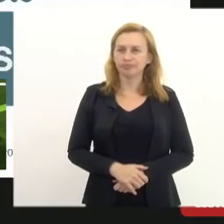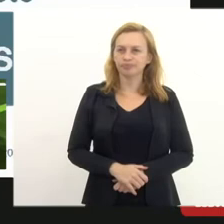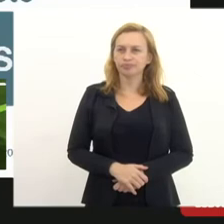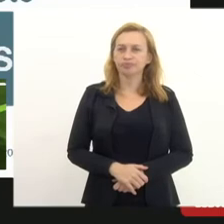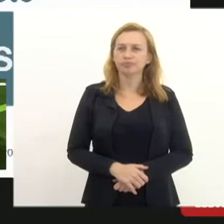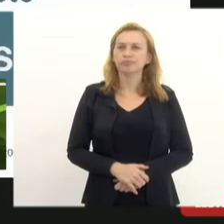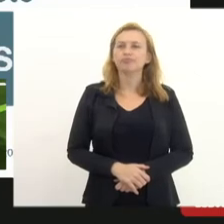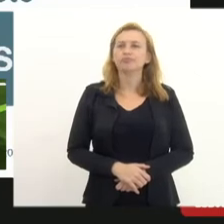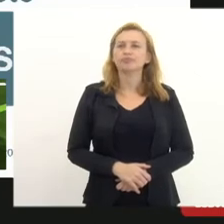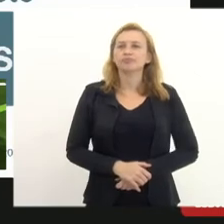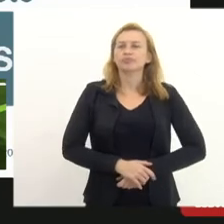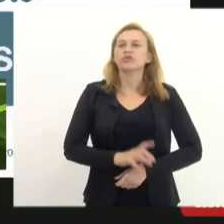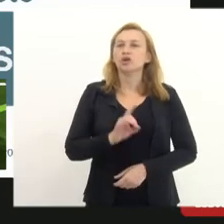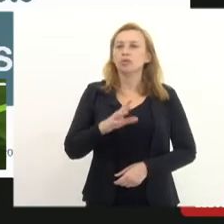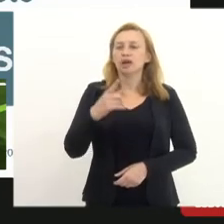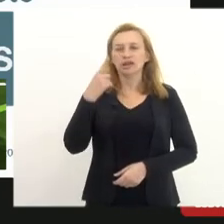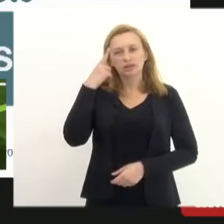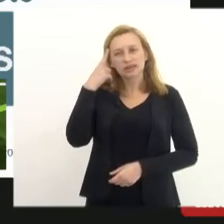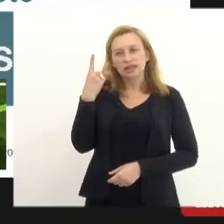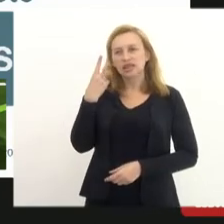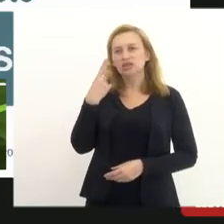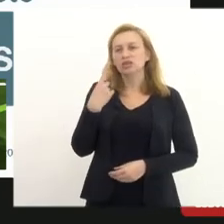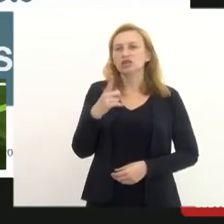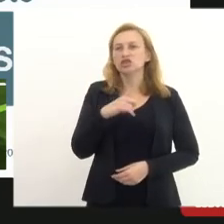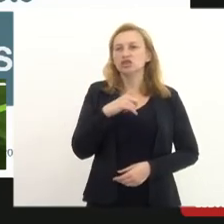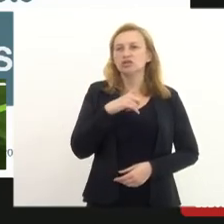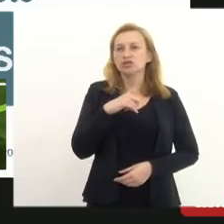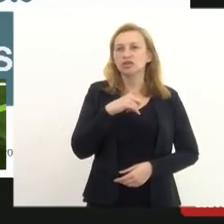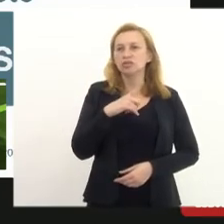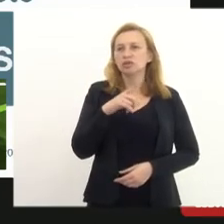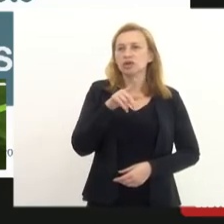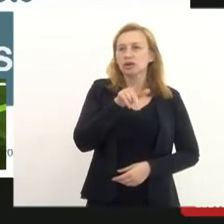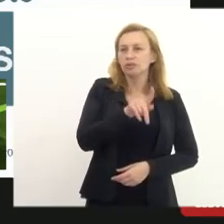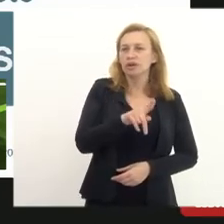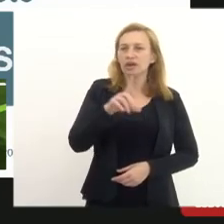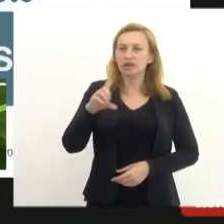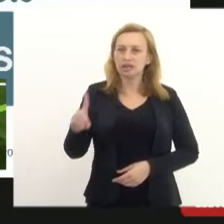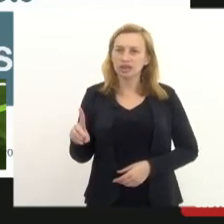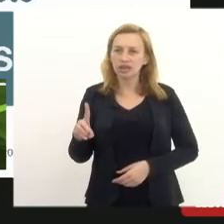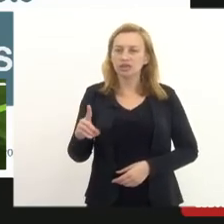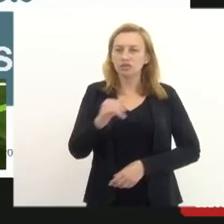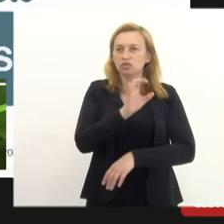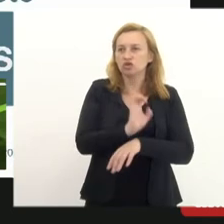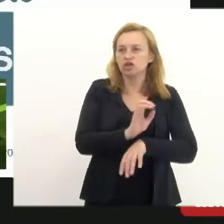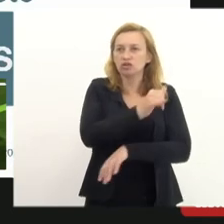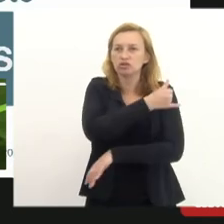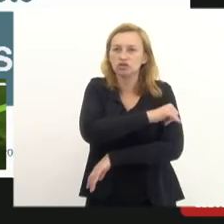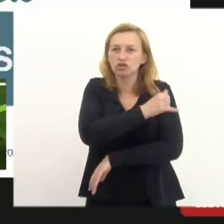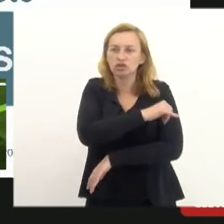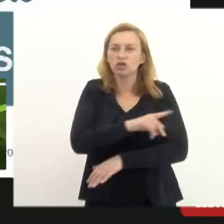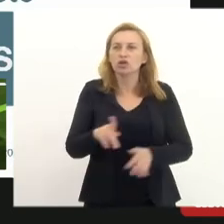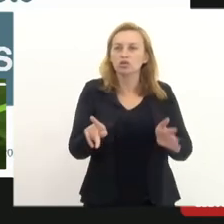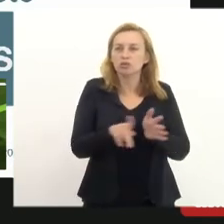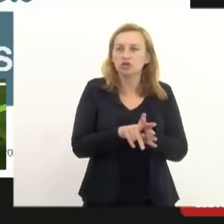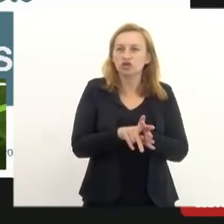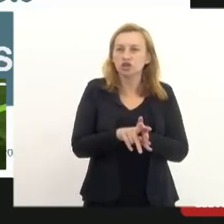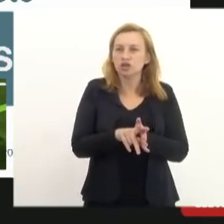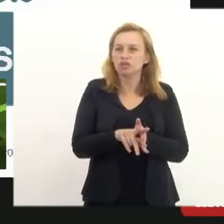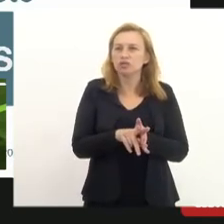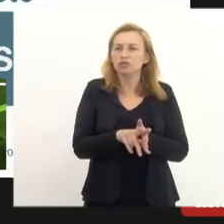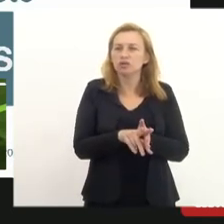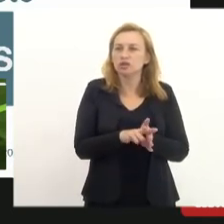2025. Só para passar uma ideia aos senhores do que nós tivemos aí de P&D no estado do Rio de Janeiro, em projetos em